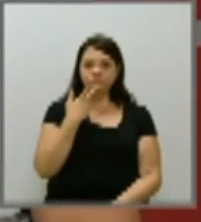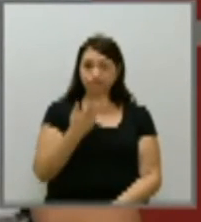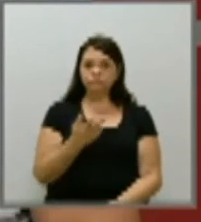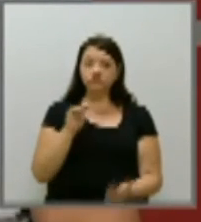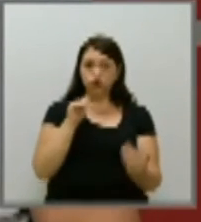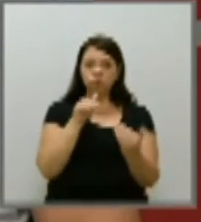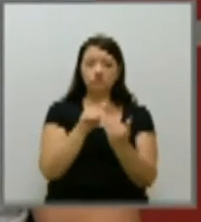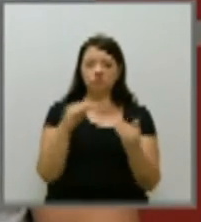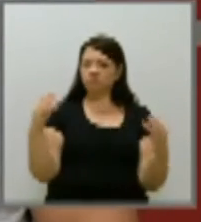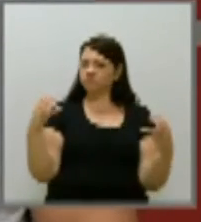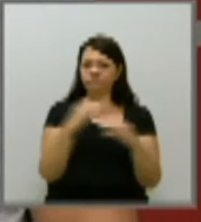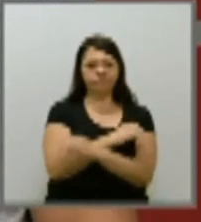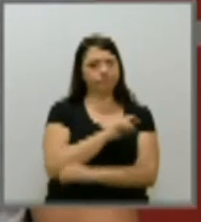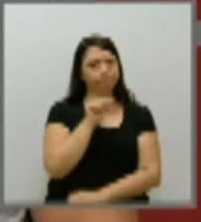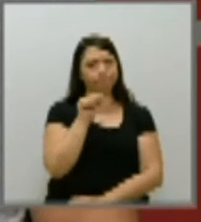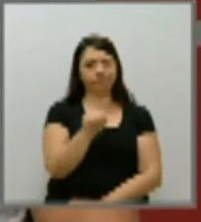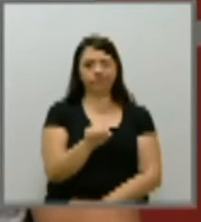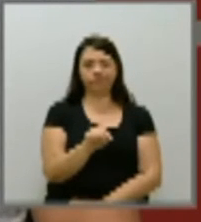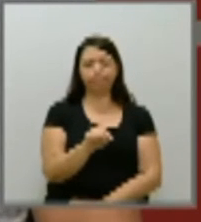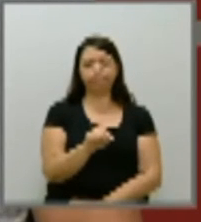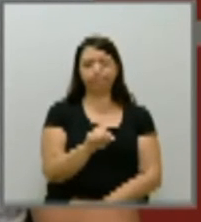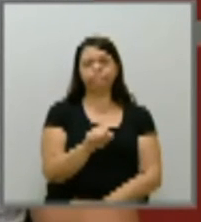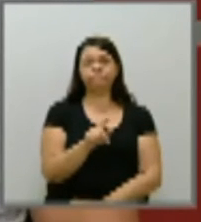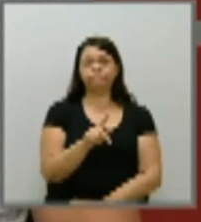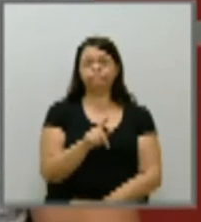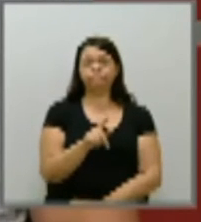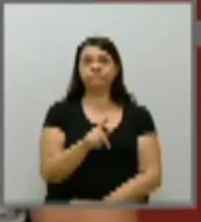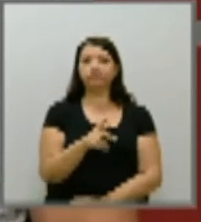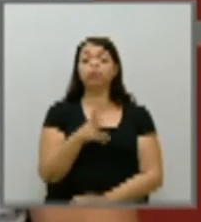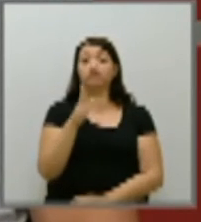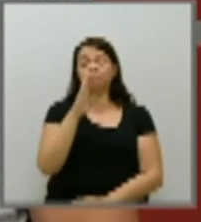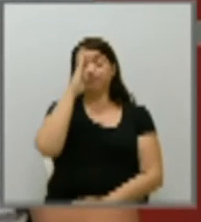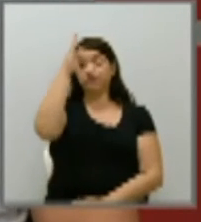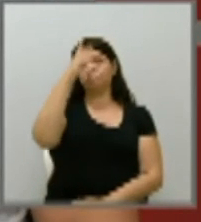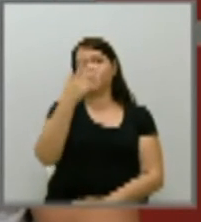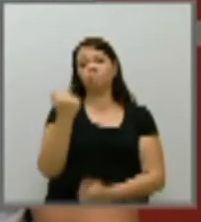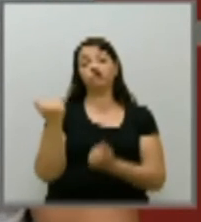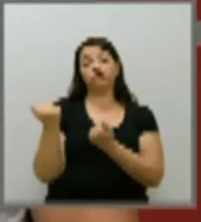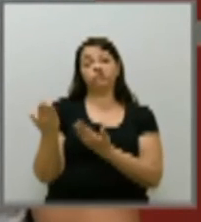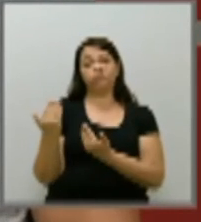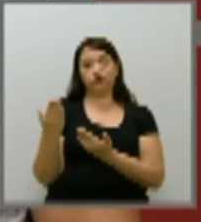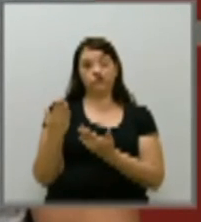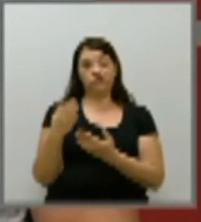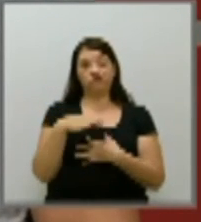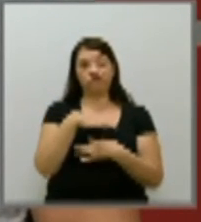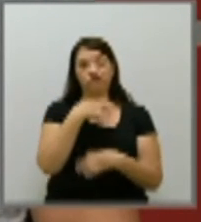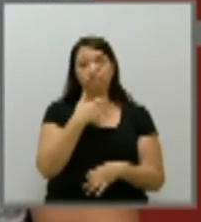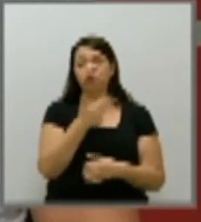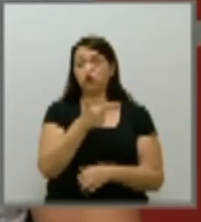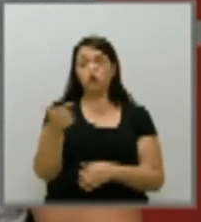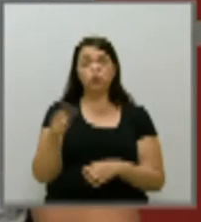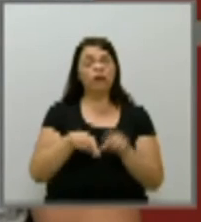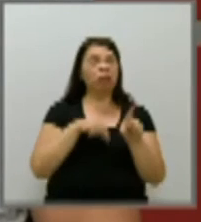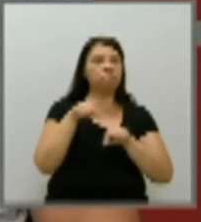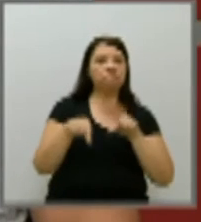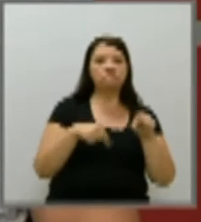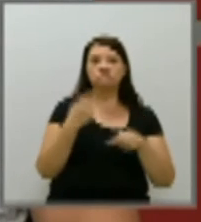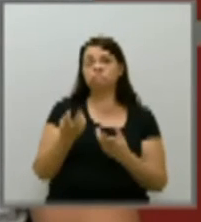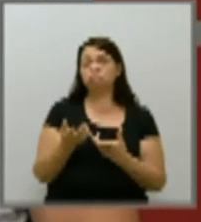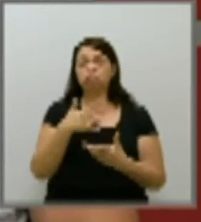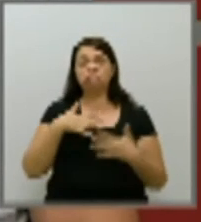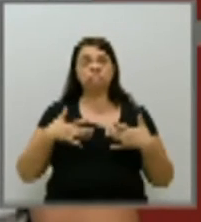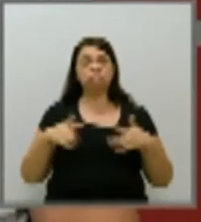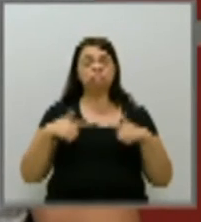contigo. Hoje, principalmente, a juventude em Gravataí, ela não tem opções de lazer, não tem opções de